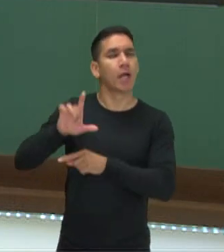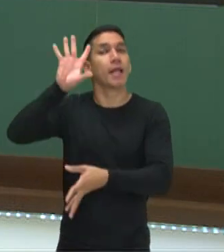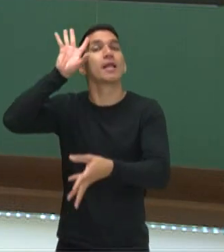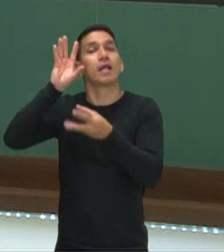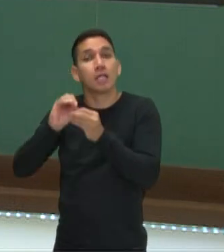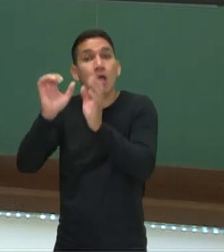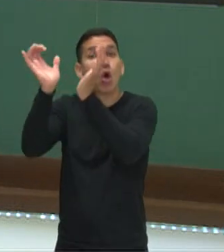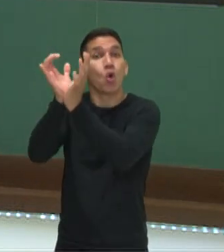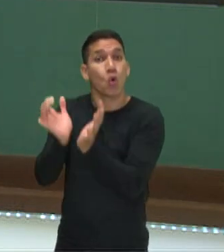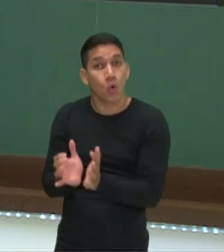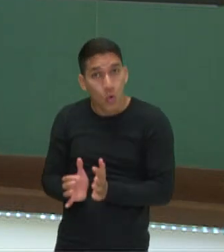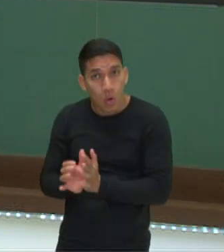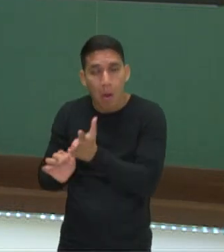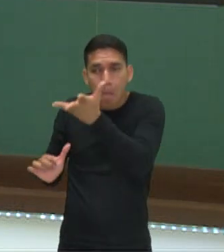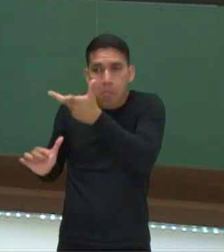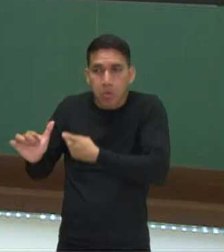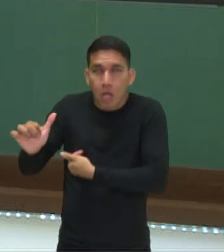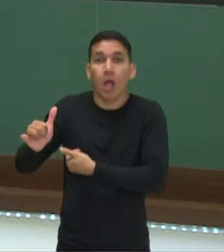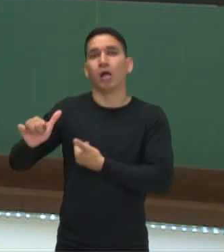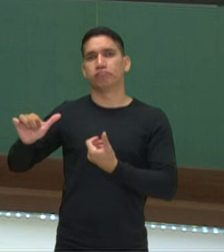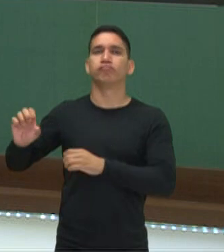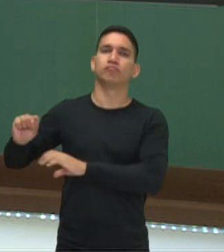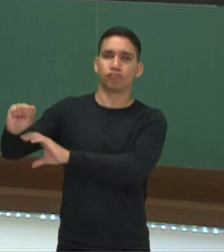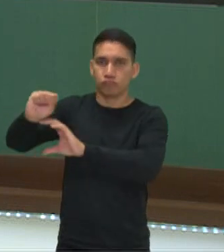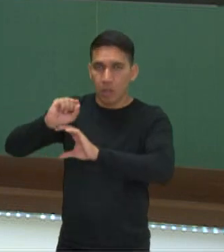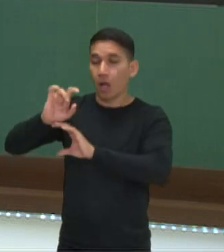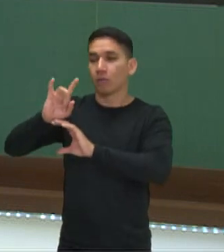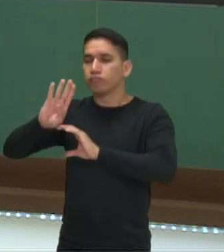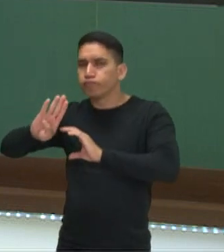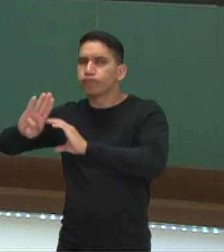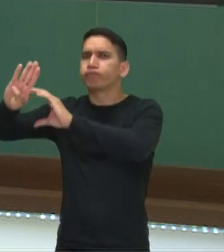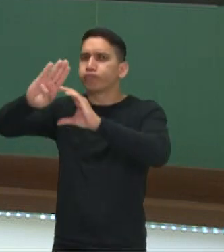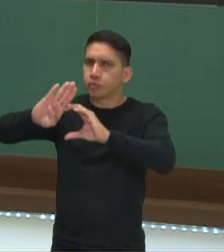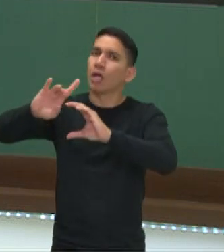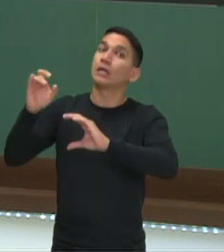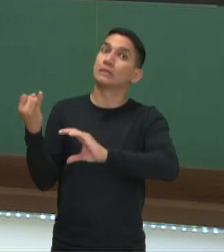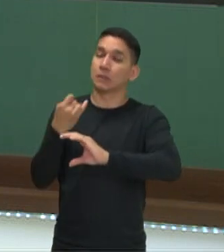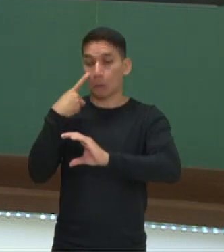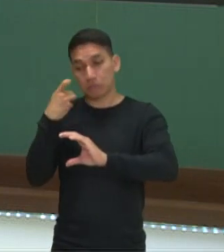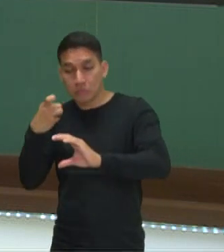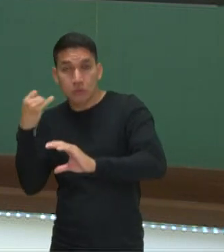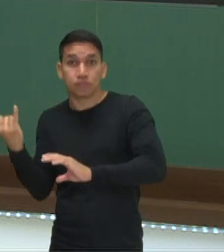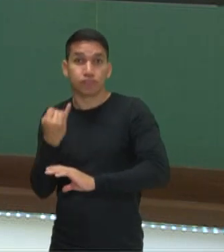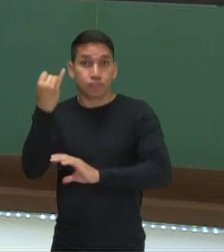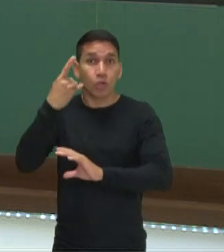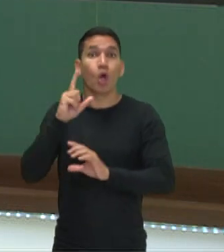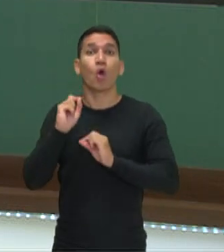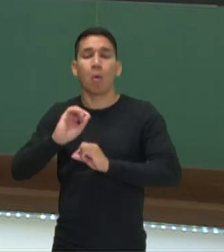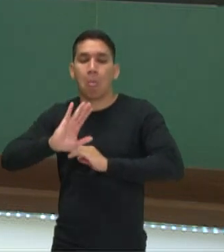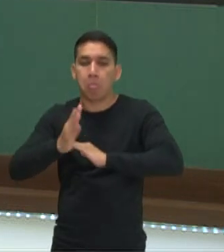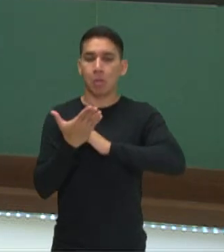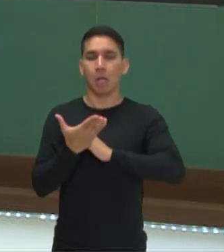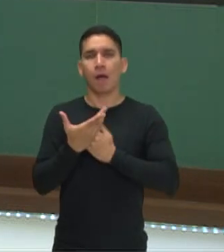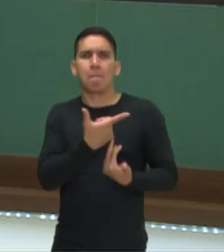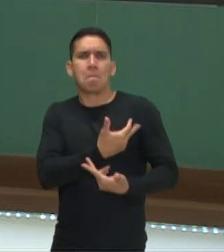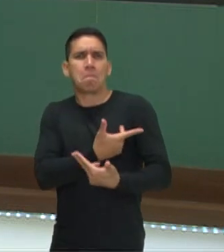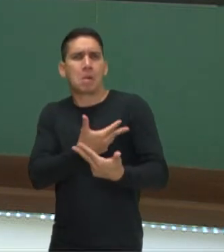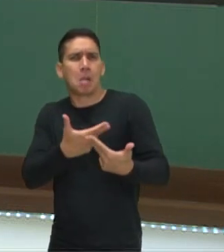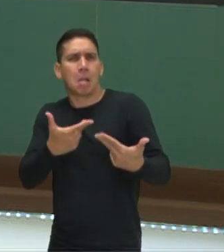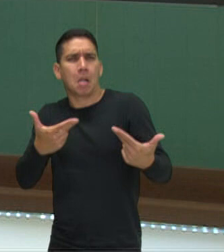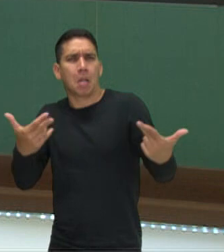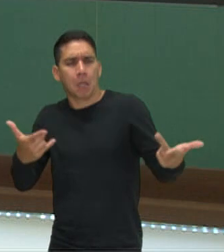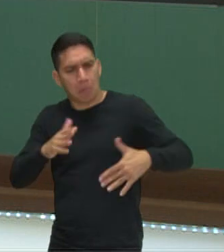esse grupo de substâncias orgânicas bastante interessante, importante, que nos trouxe